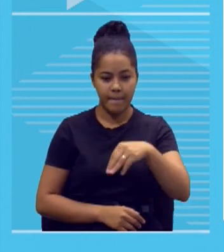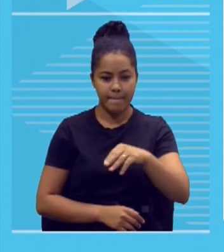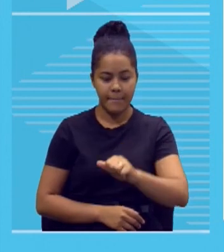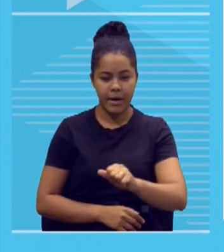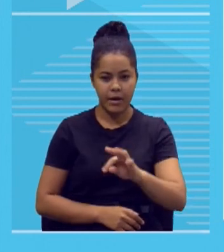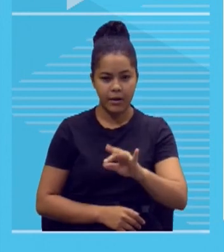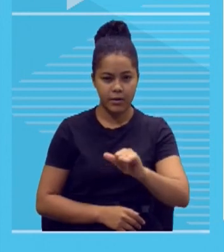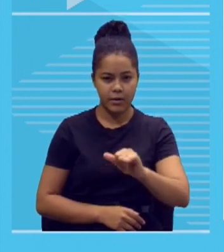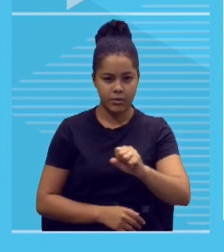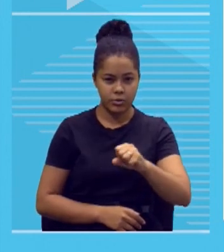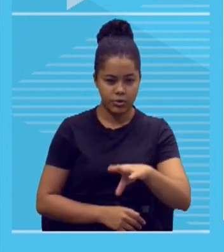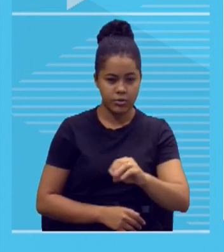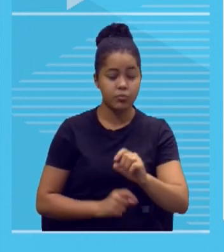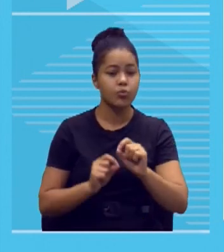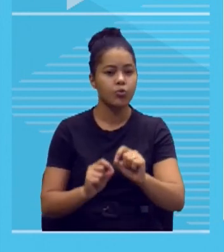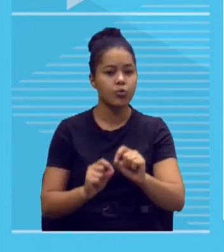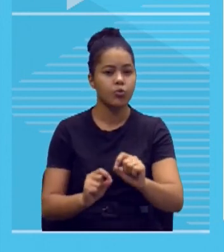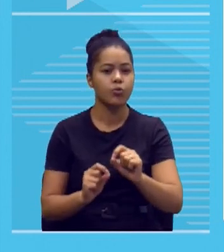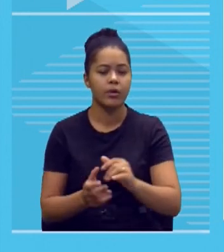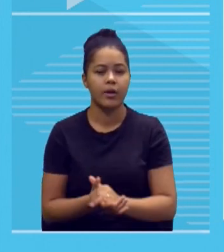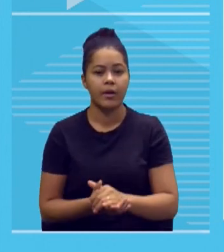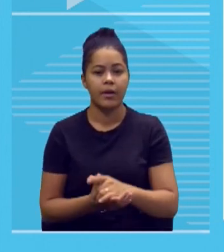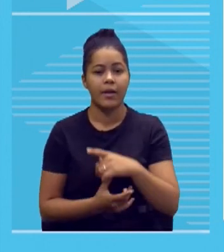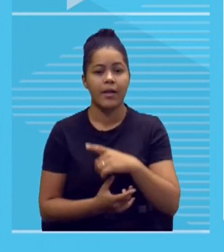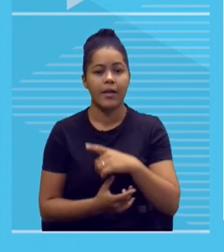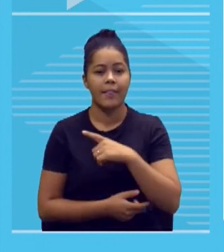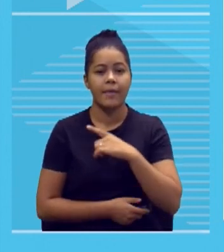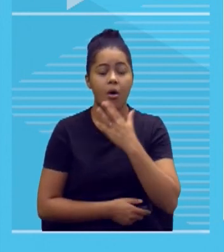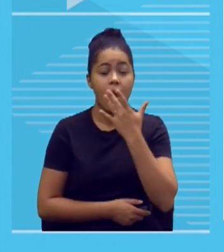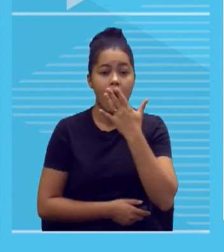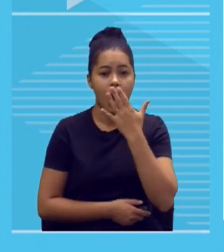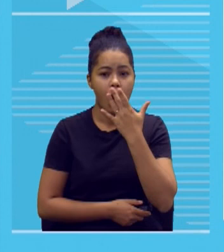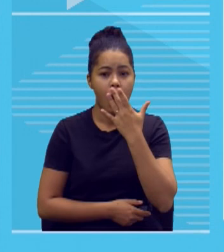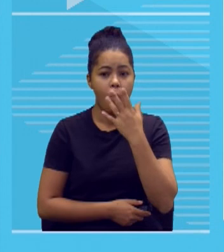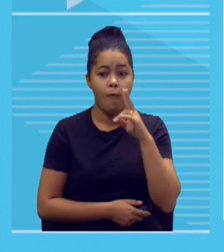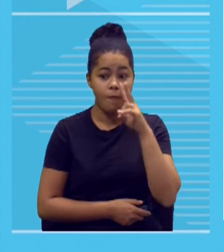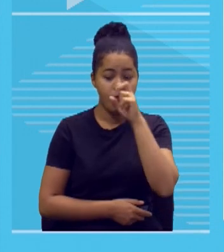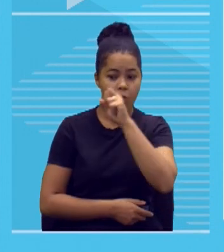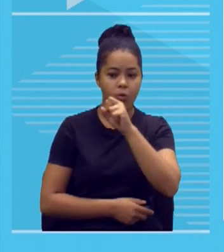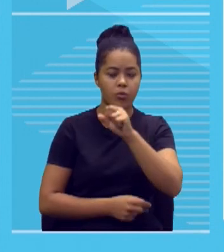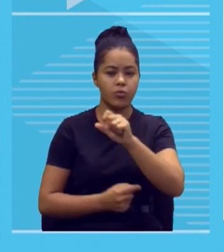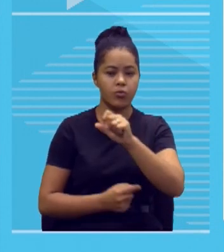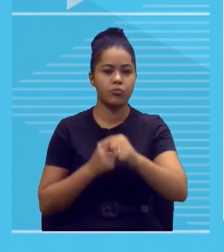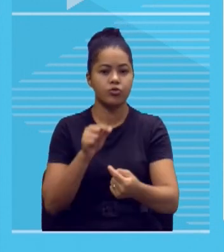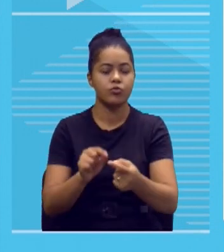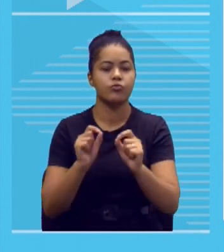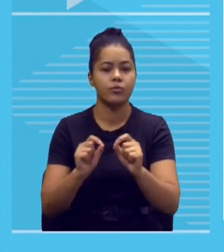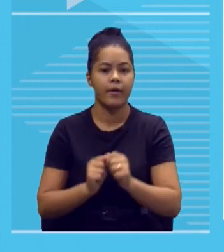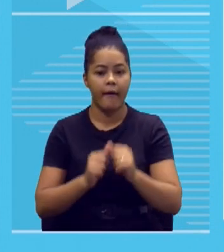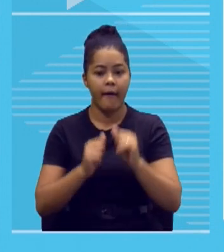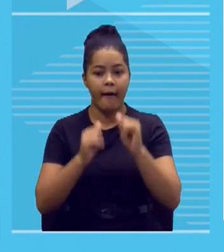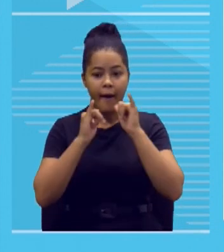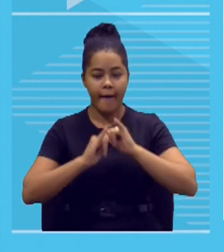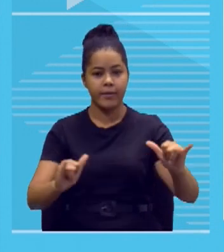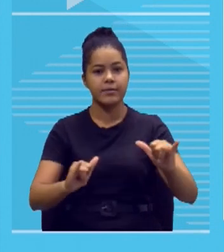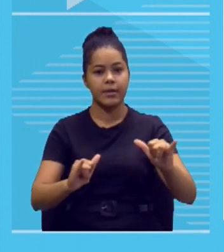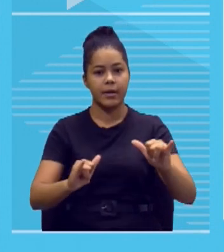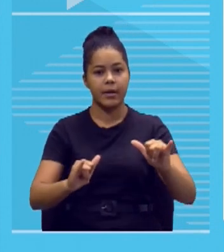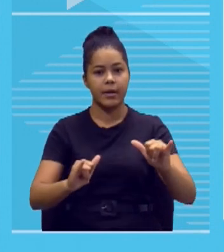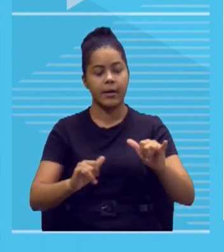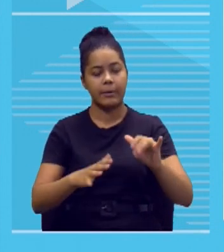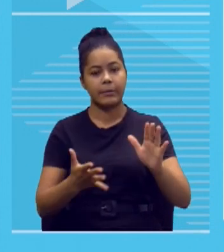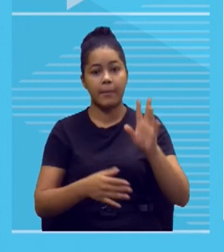treze mão a coloração de alerta 19 o chega perto de mim não havendo essa cor aqui